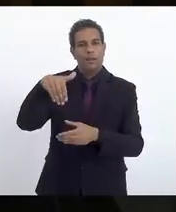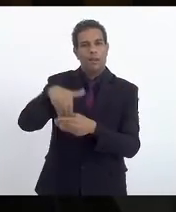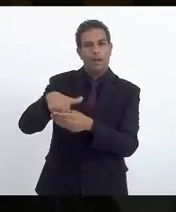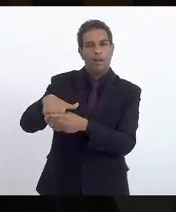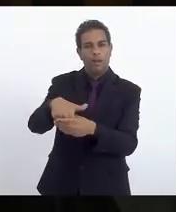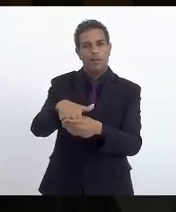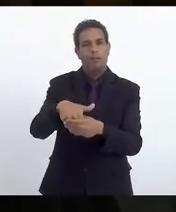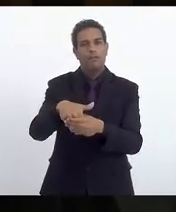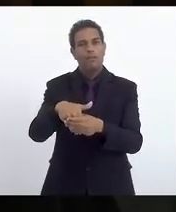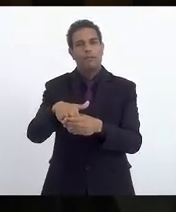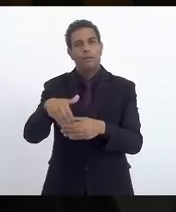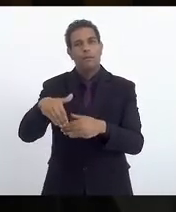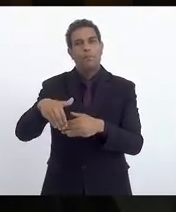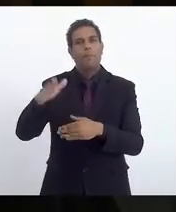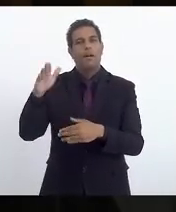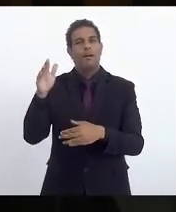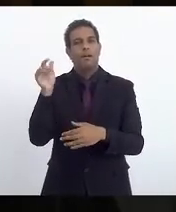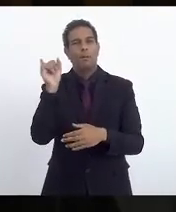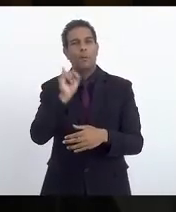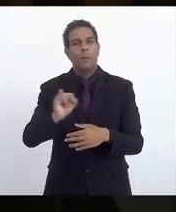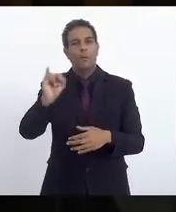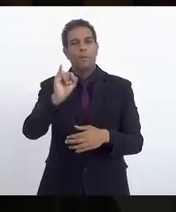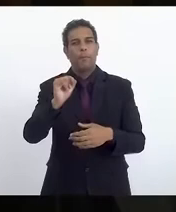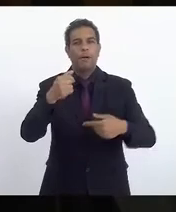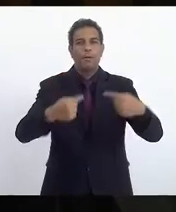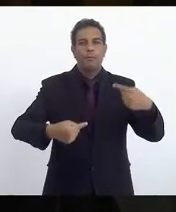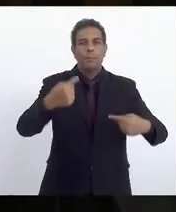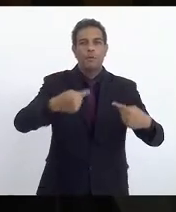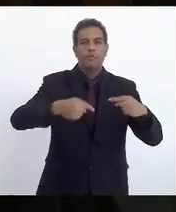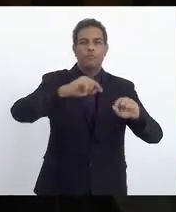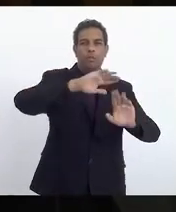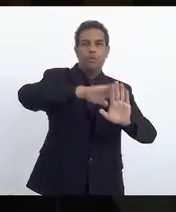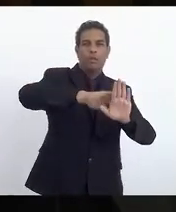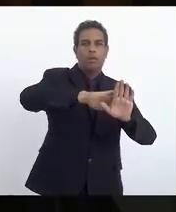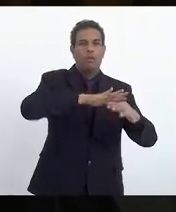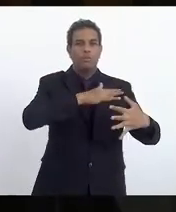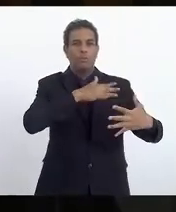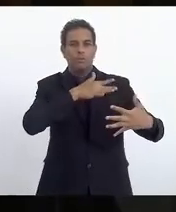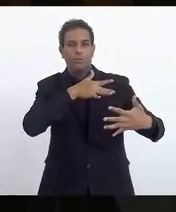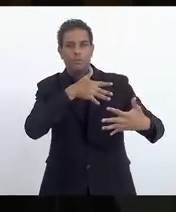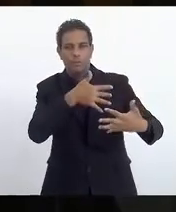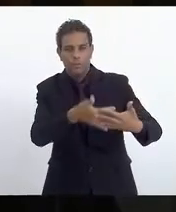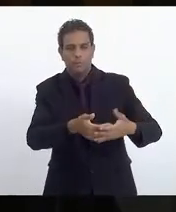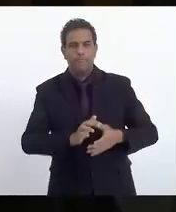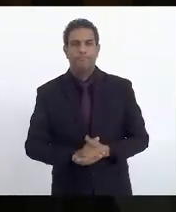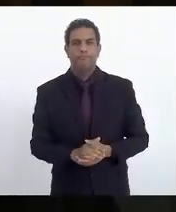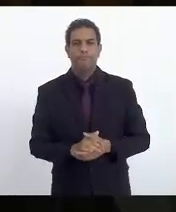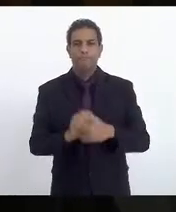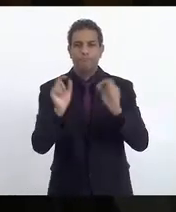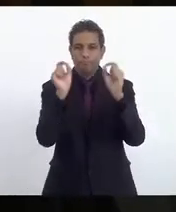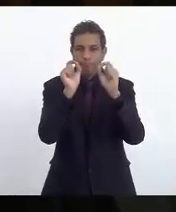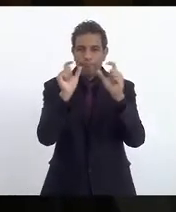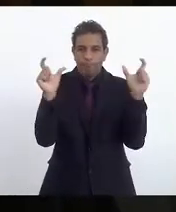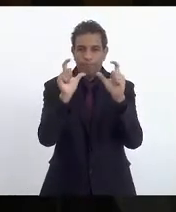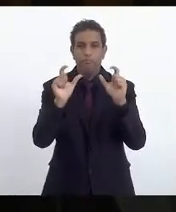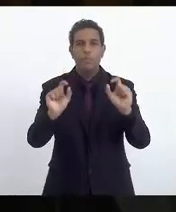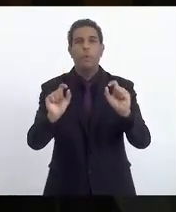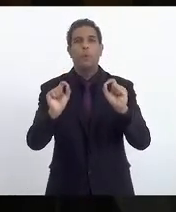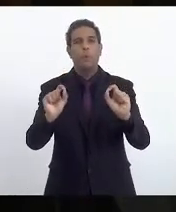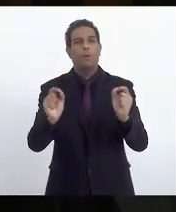vai ser mais importante que a questão política e ideológica tomando chamado a atenção para esse